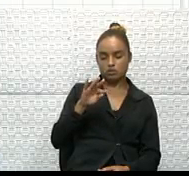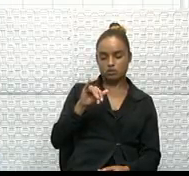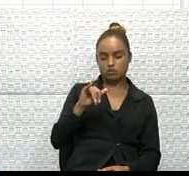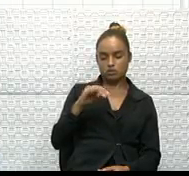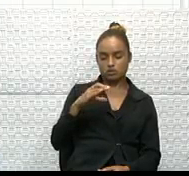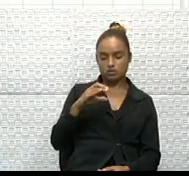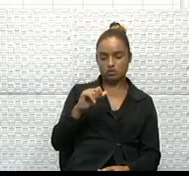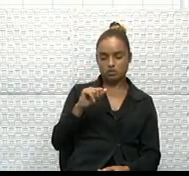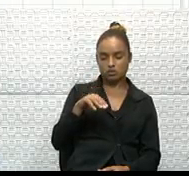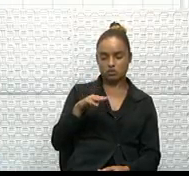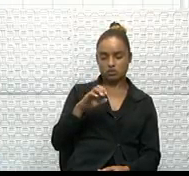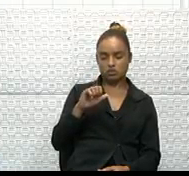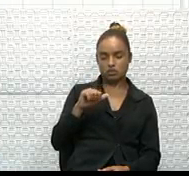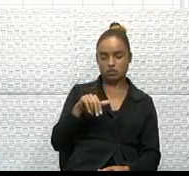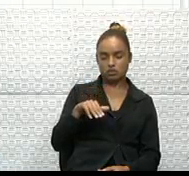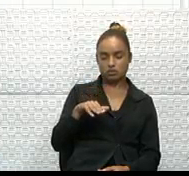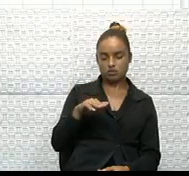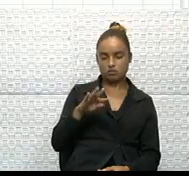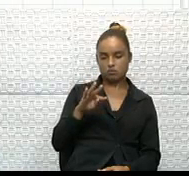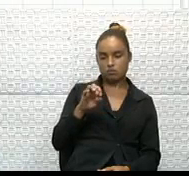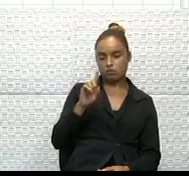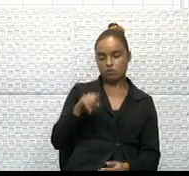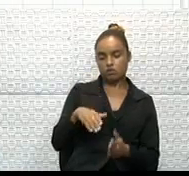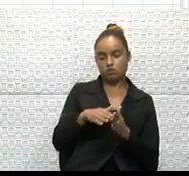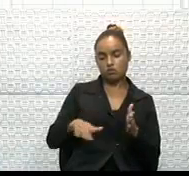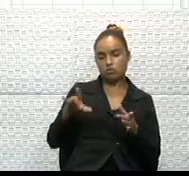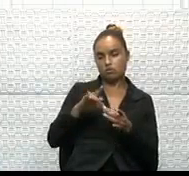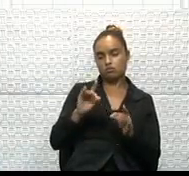o gráfico de dispersão será apresentado.